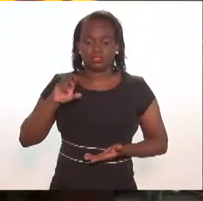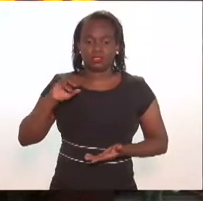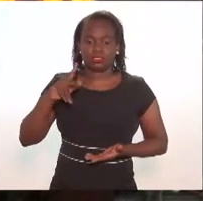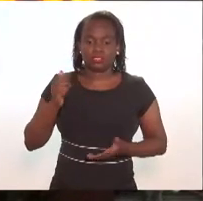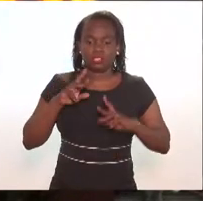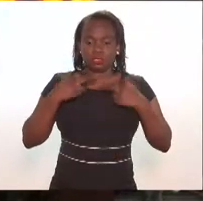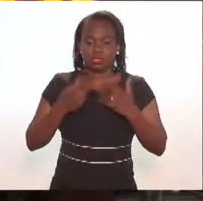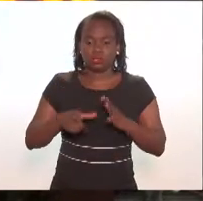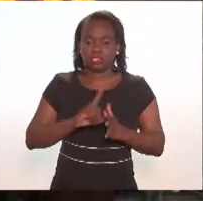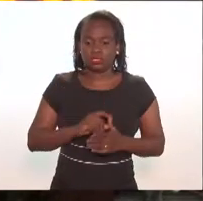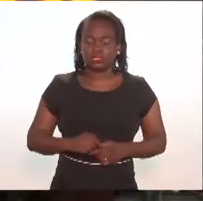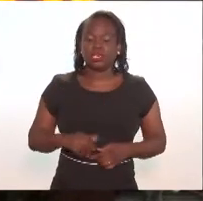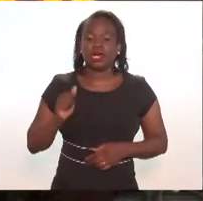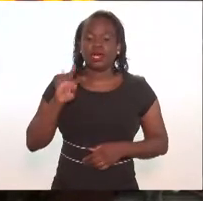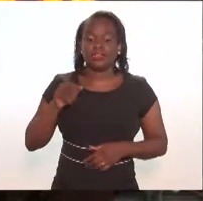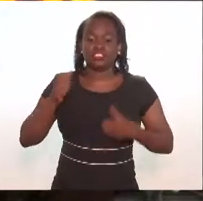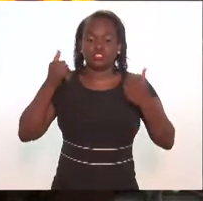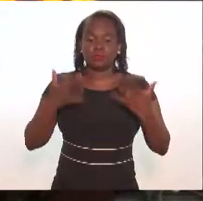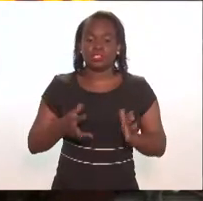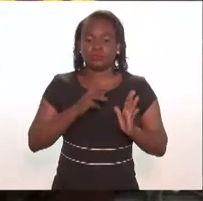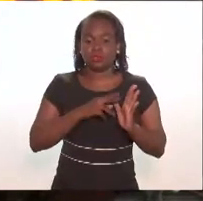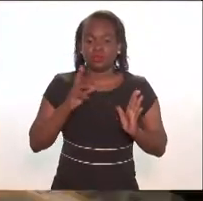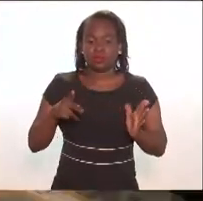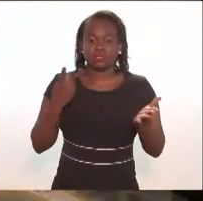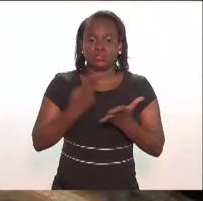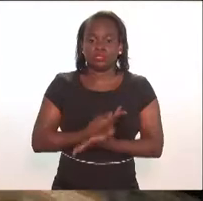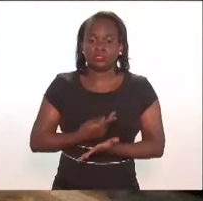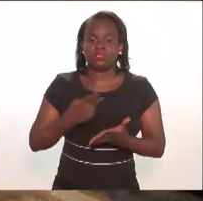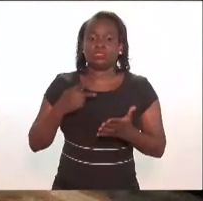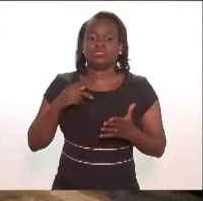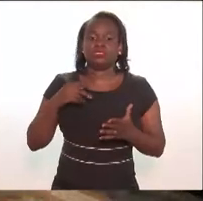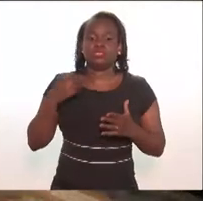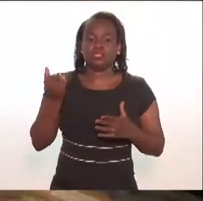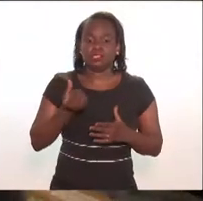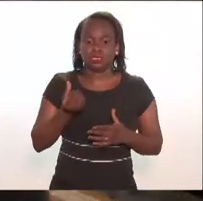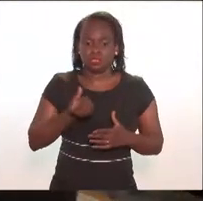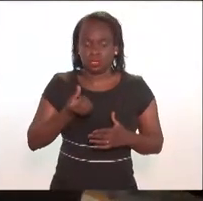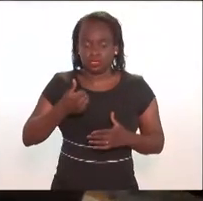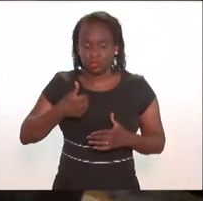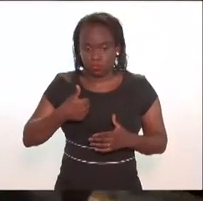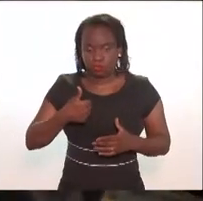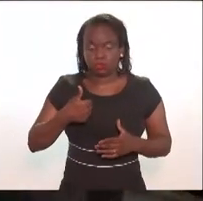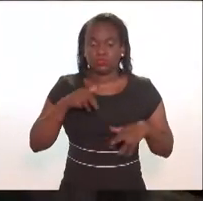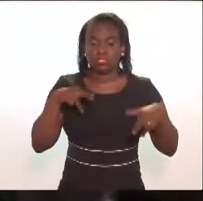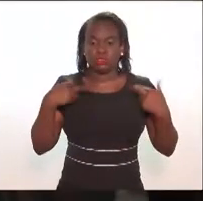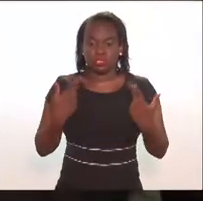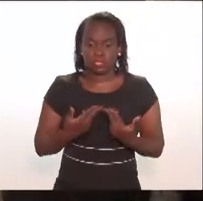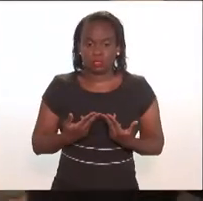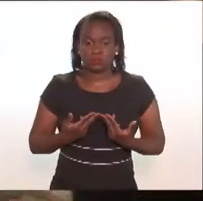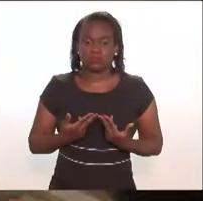sessão anterior. A ata reflete com exatidão o ocorrido na 61ª sessão